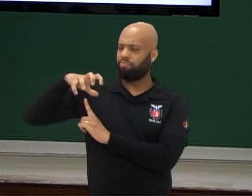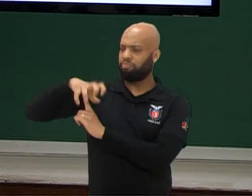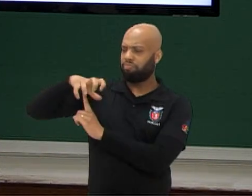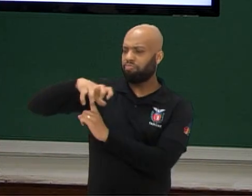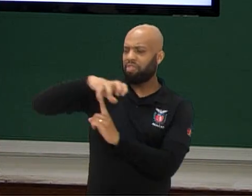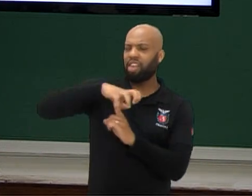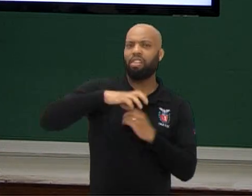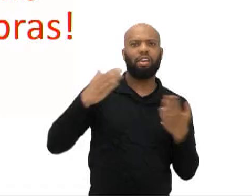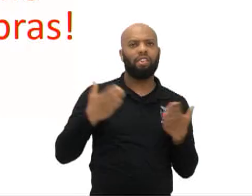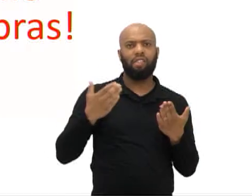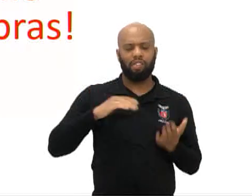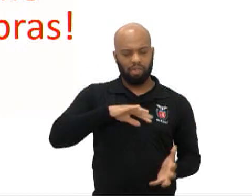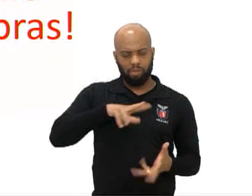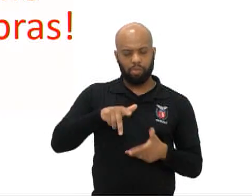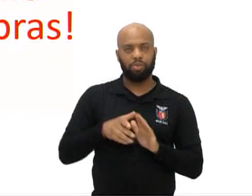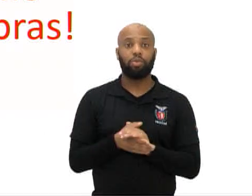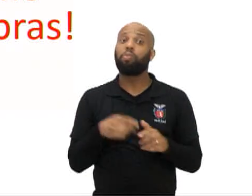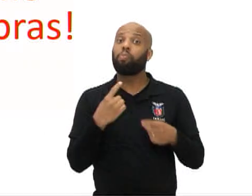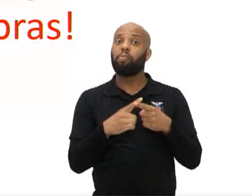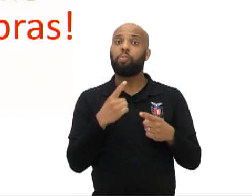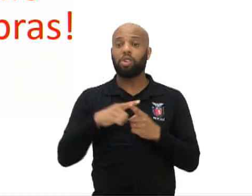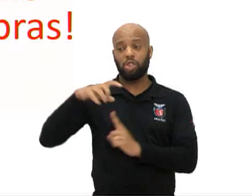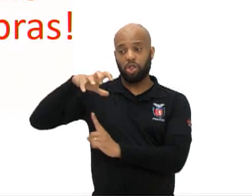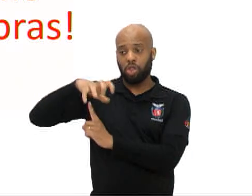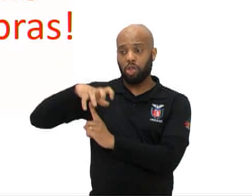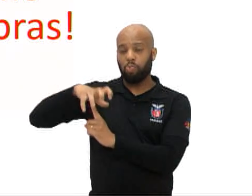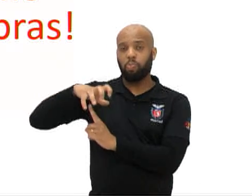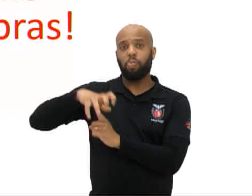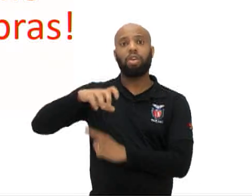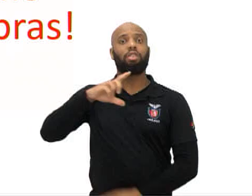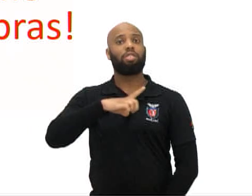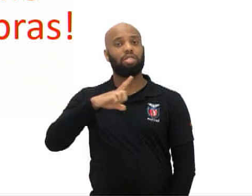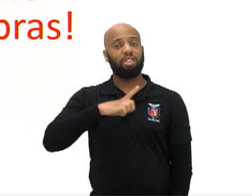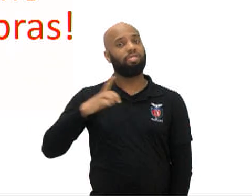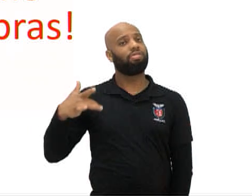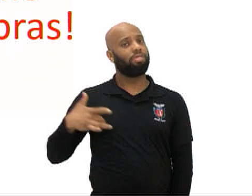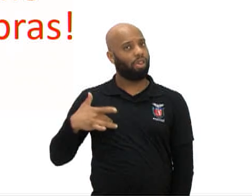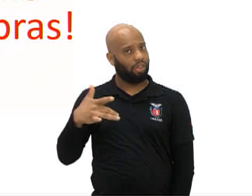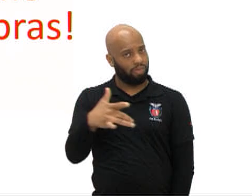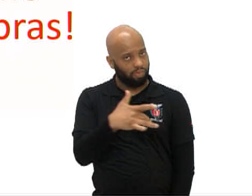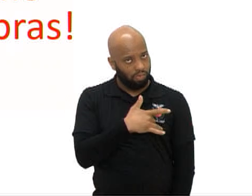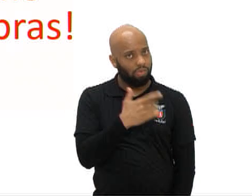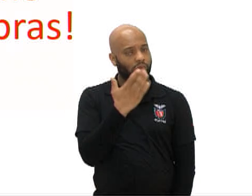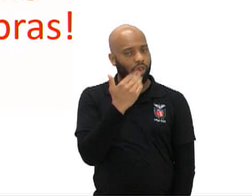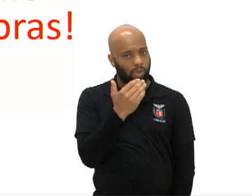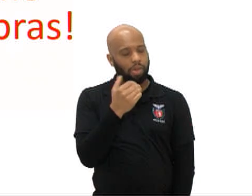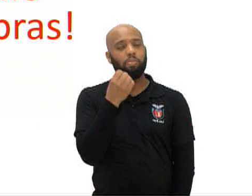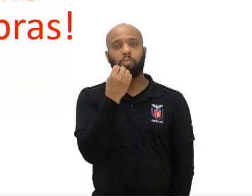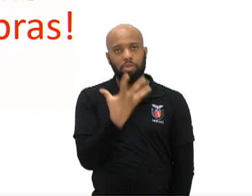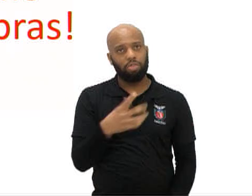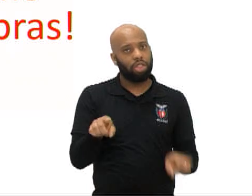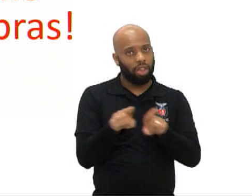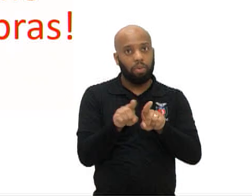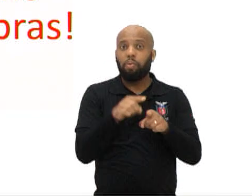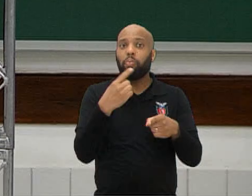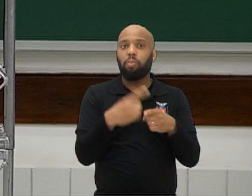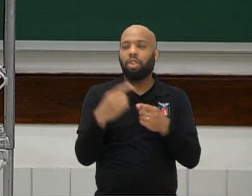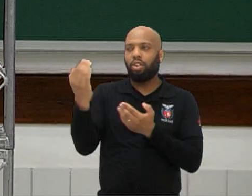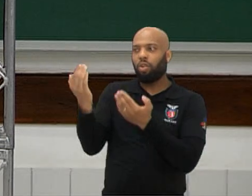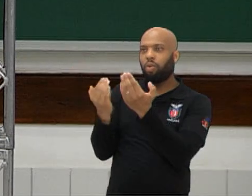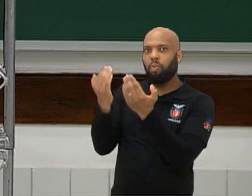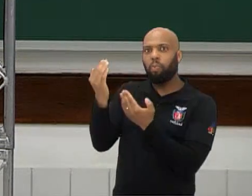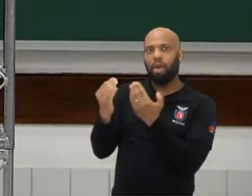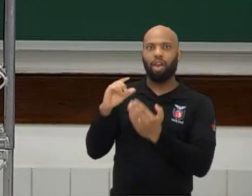inteiro? Porque os cogumelos são uma fonte de alimento extremamente saudável, como eu comentei com vocês. Se nós compararmos